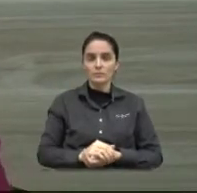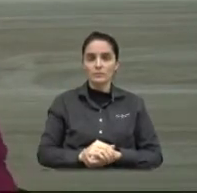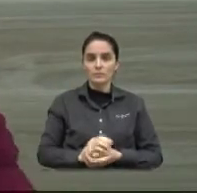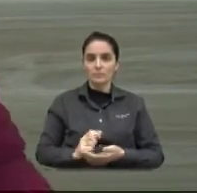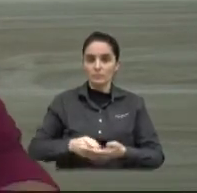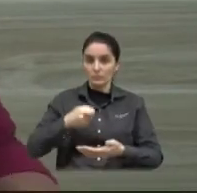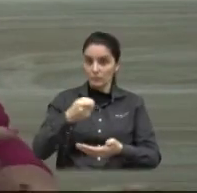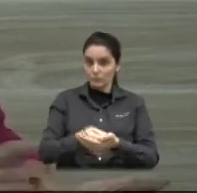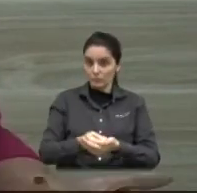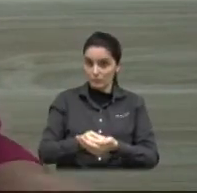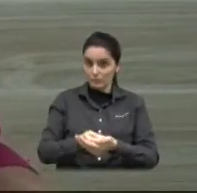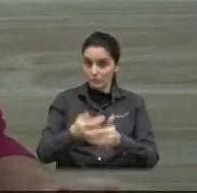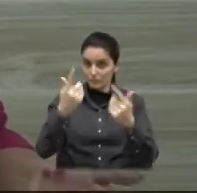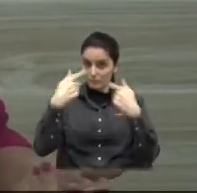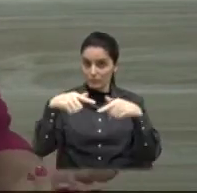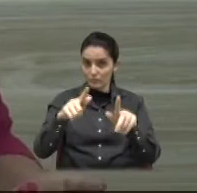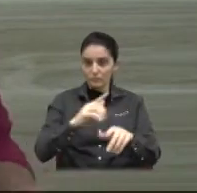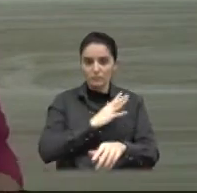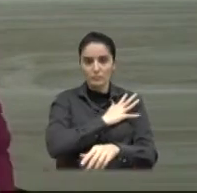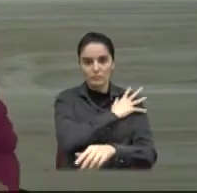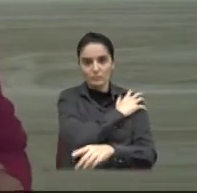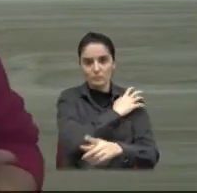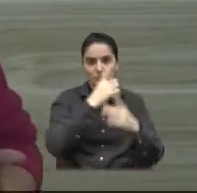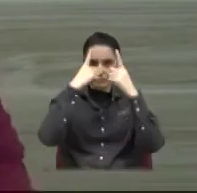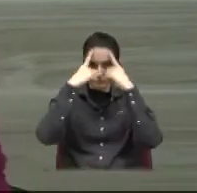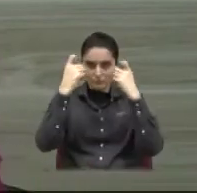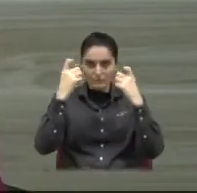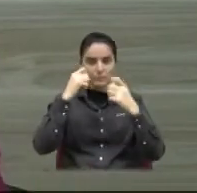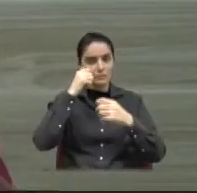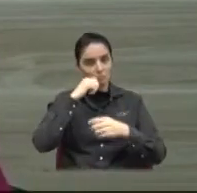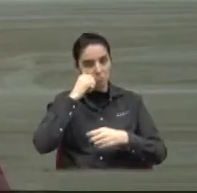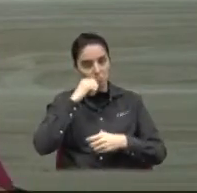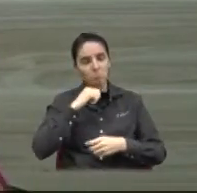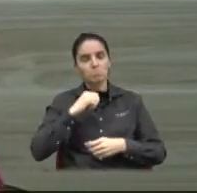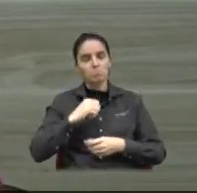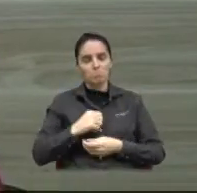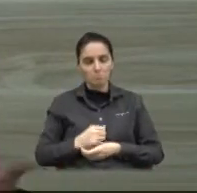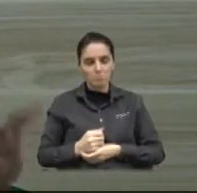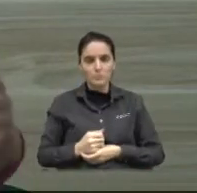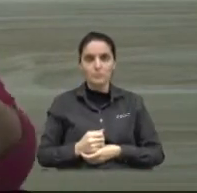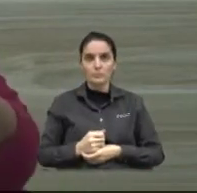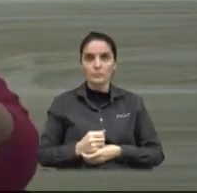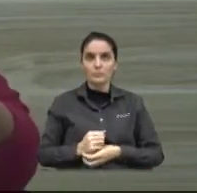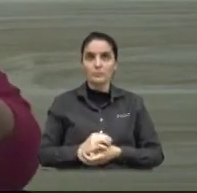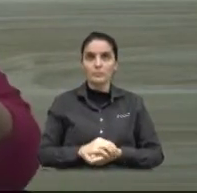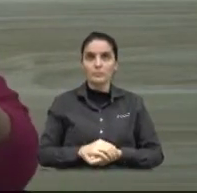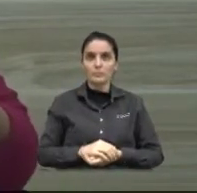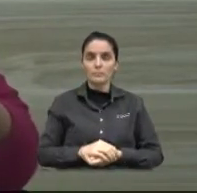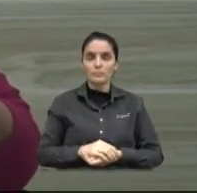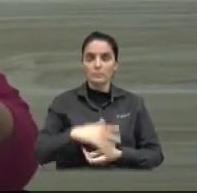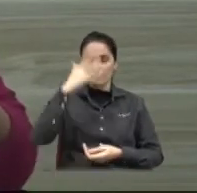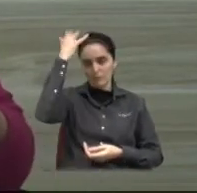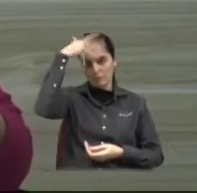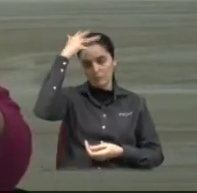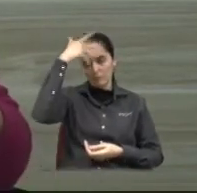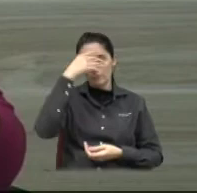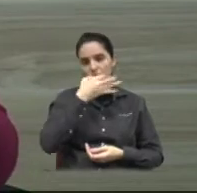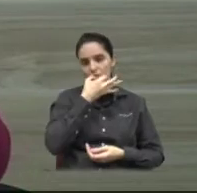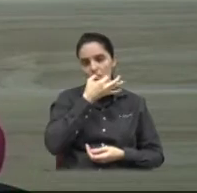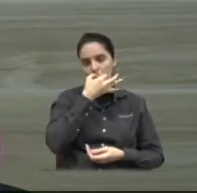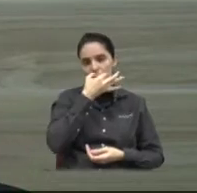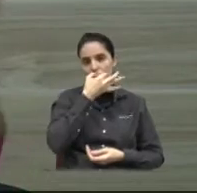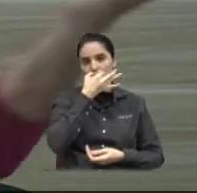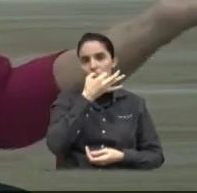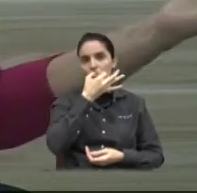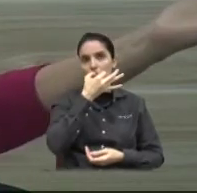homofobia contra a violência à mulher acho extremamente importante então a minha colocação essa